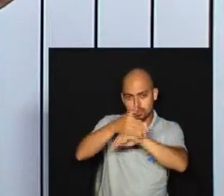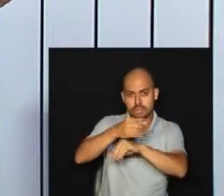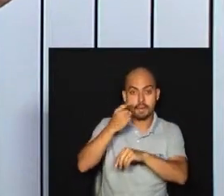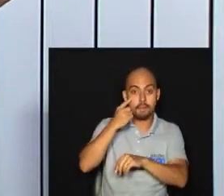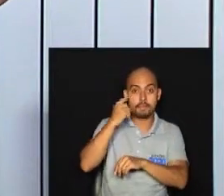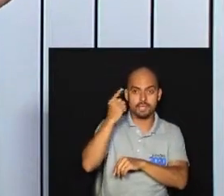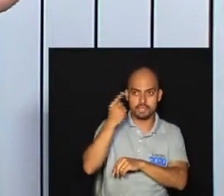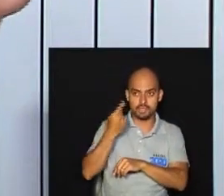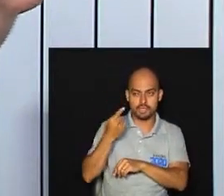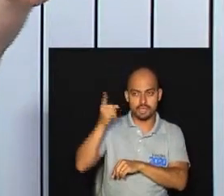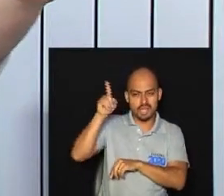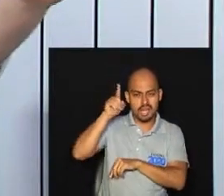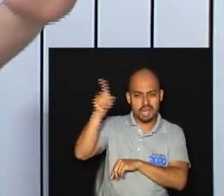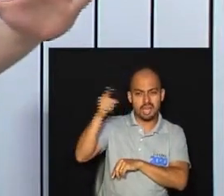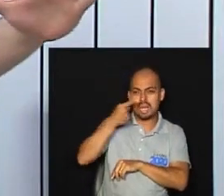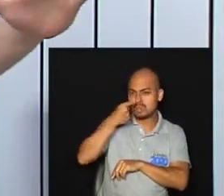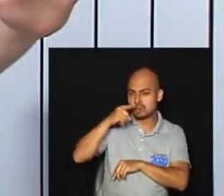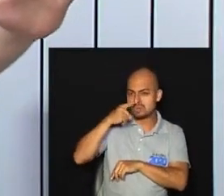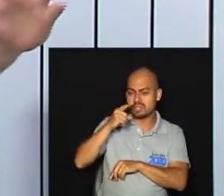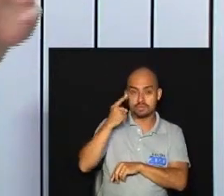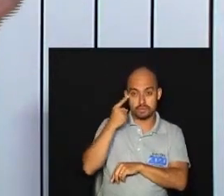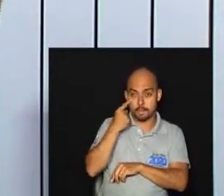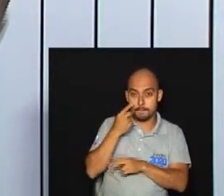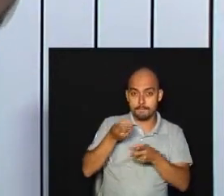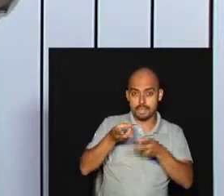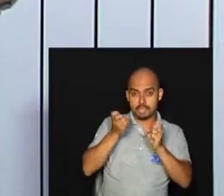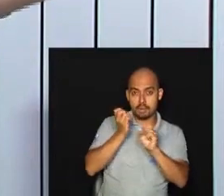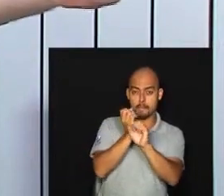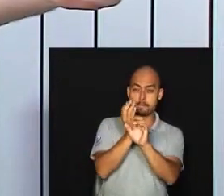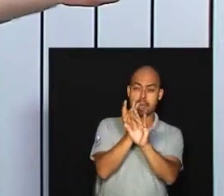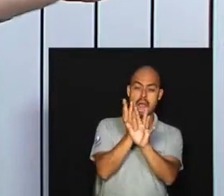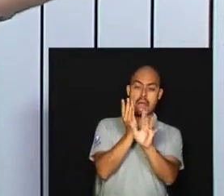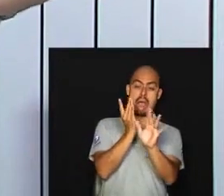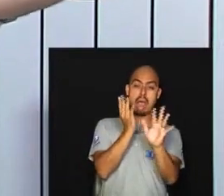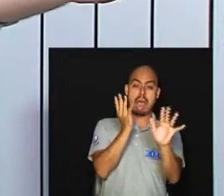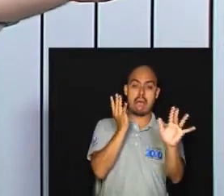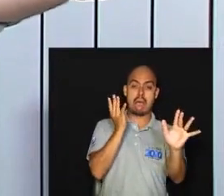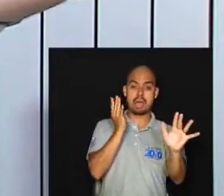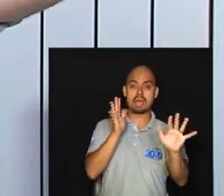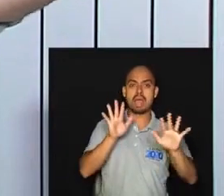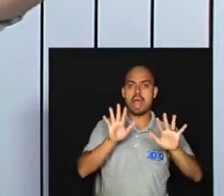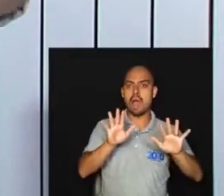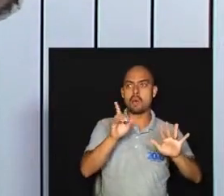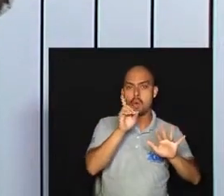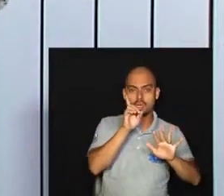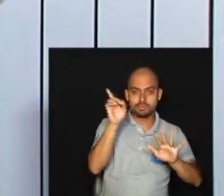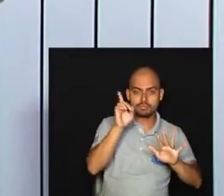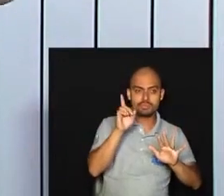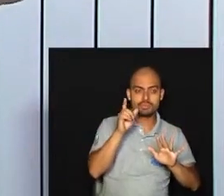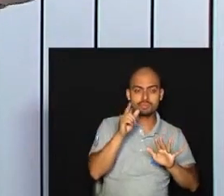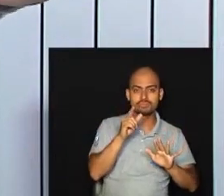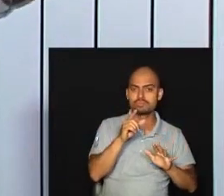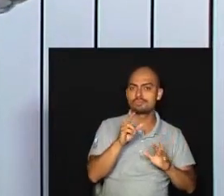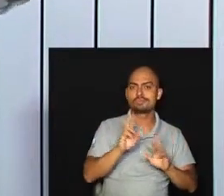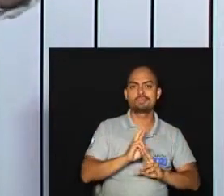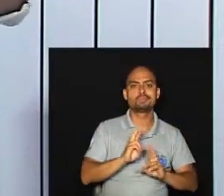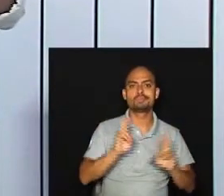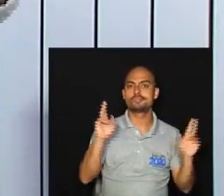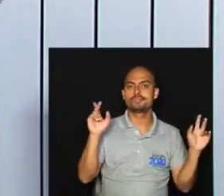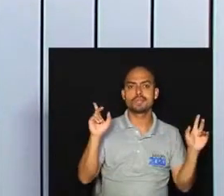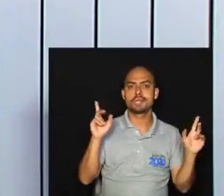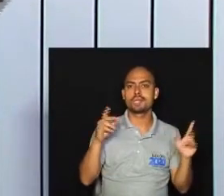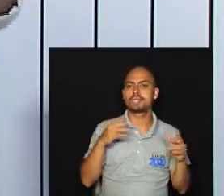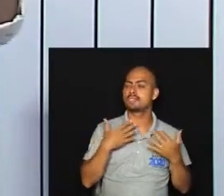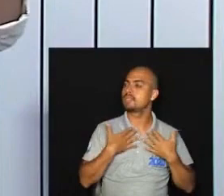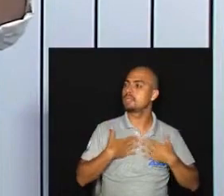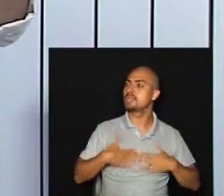no distrito do Ouro Verde, você viu a fila que estava, né? E já no São Bernardo, no Matozinho, completamente tranquilo, né?